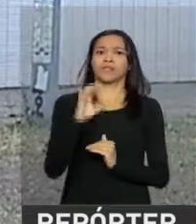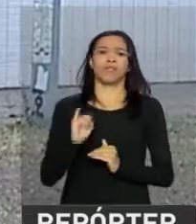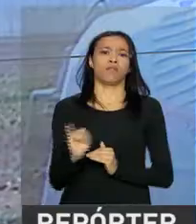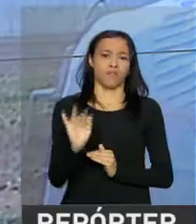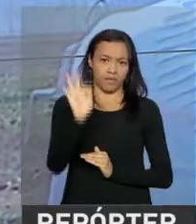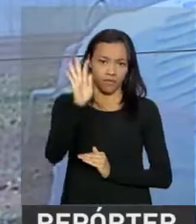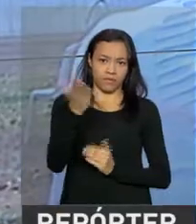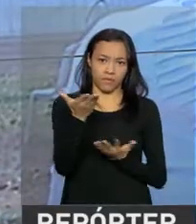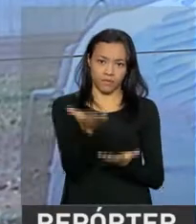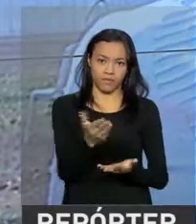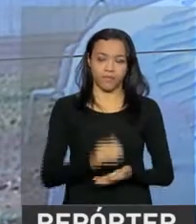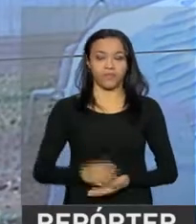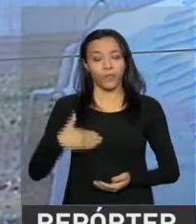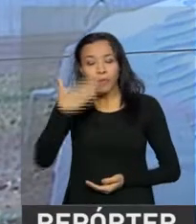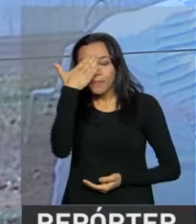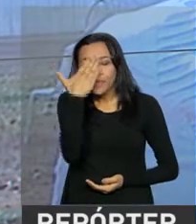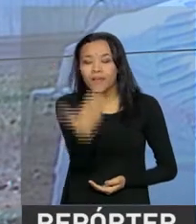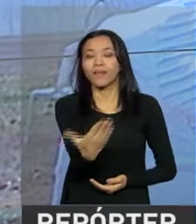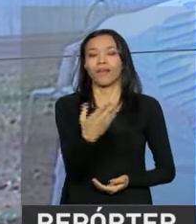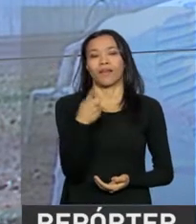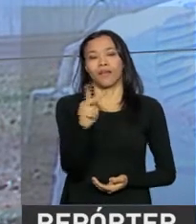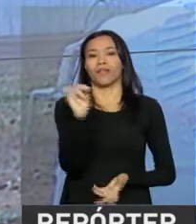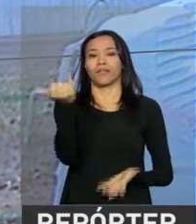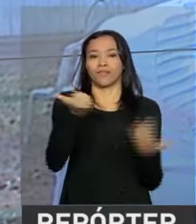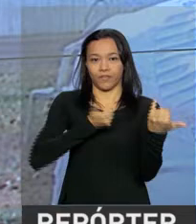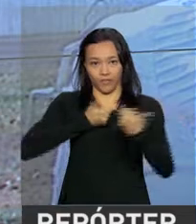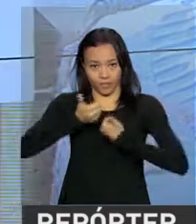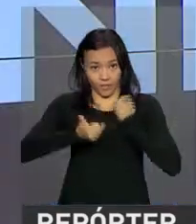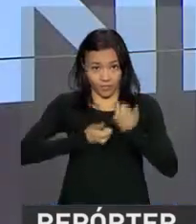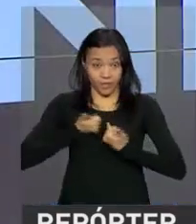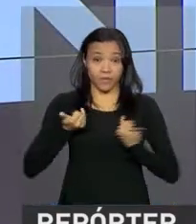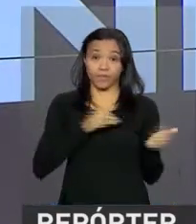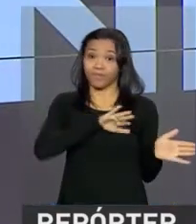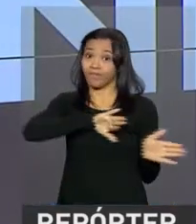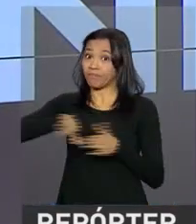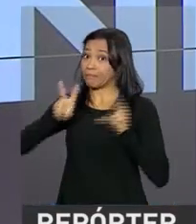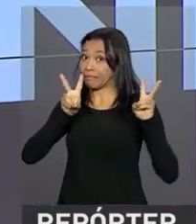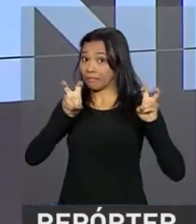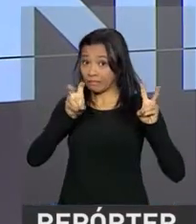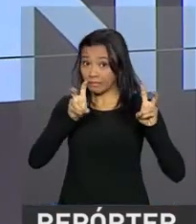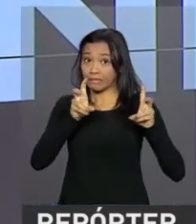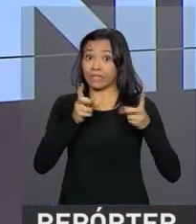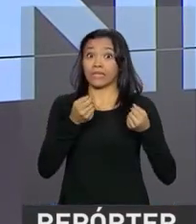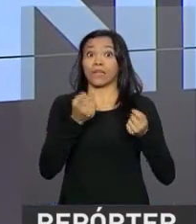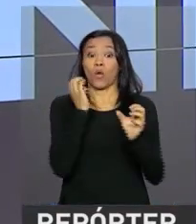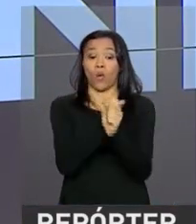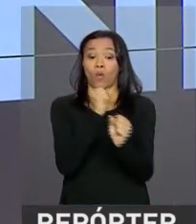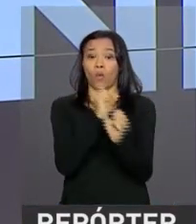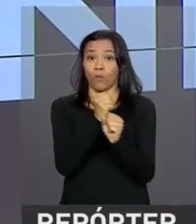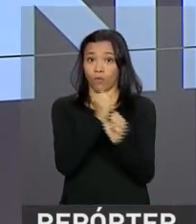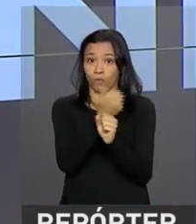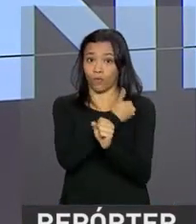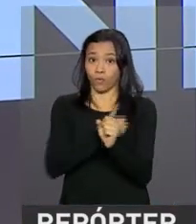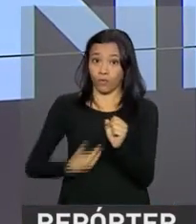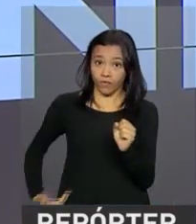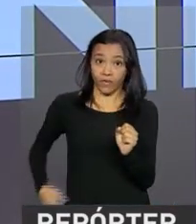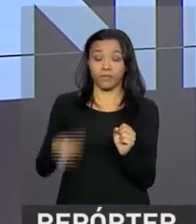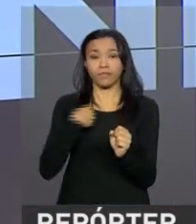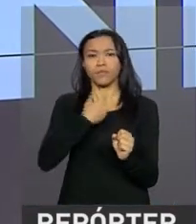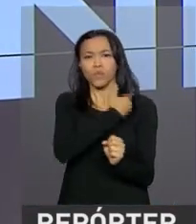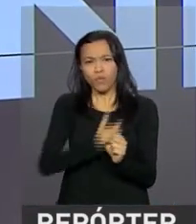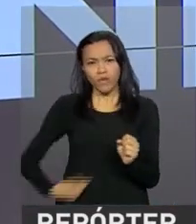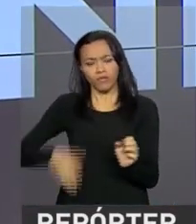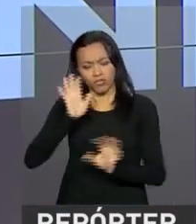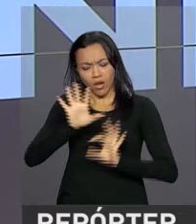Renata. Obrigada, Paola, pelas suas informações. E falando em contas públicas, a revisão de programas sociais do governo já